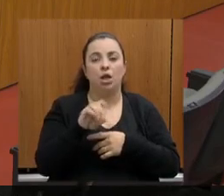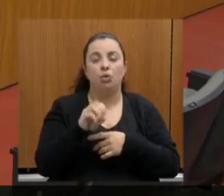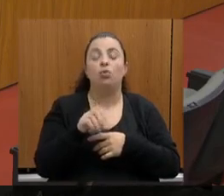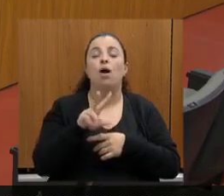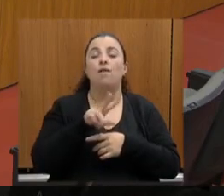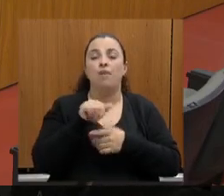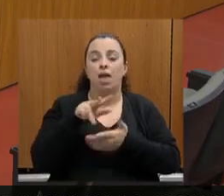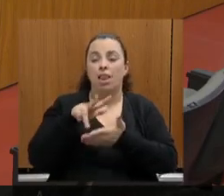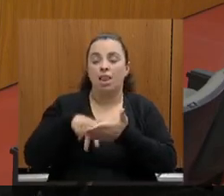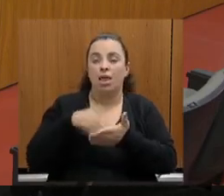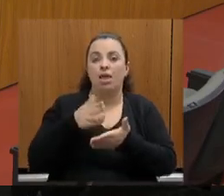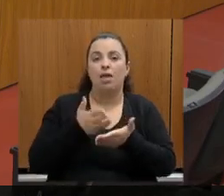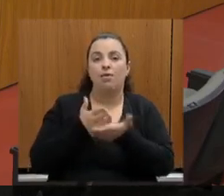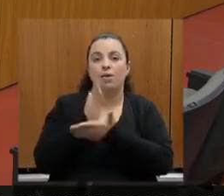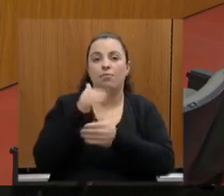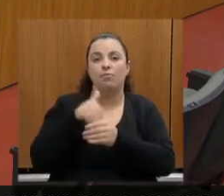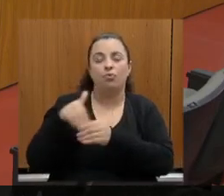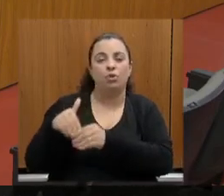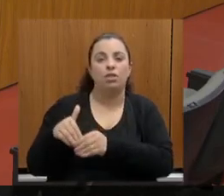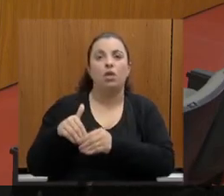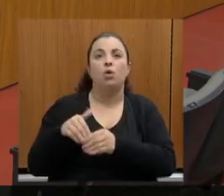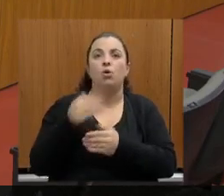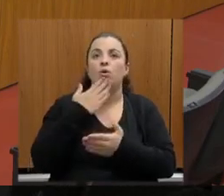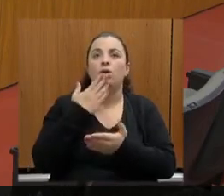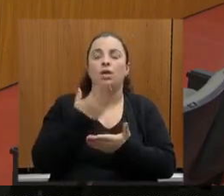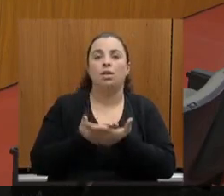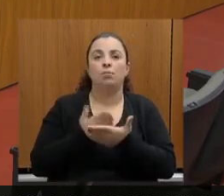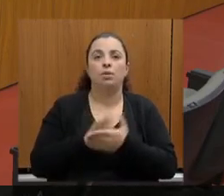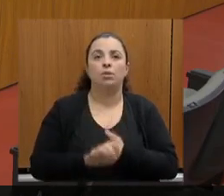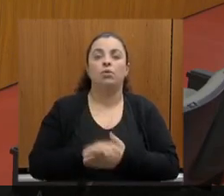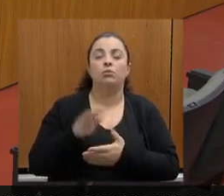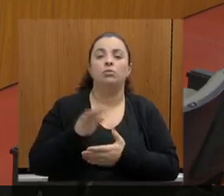requerimentos Obrigado cujo